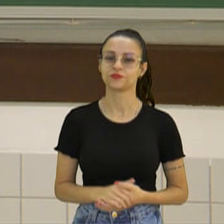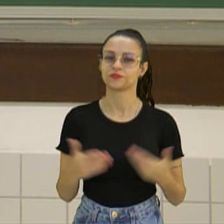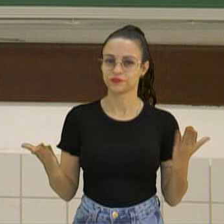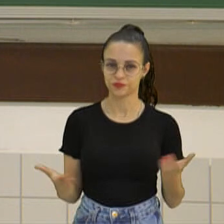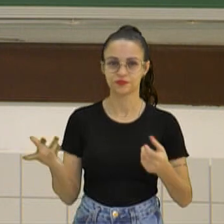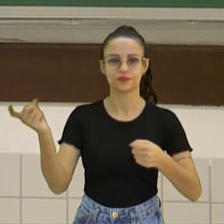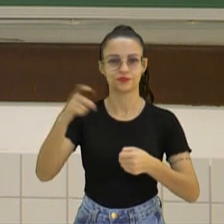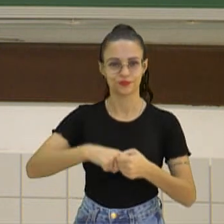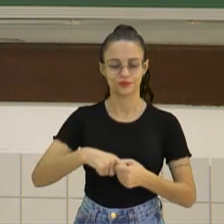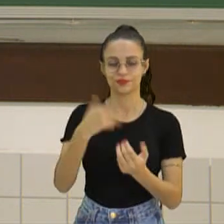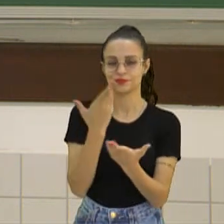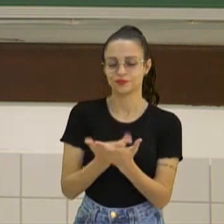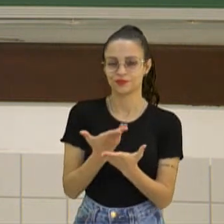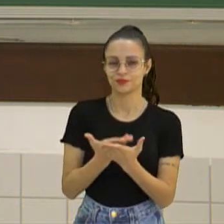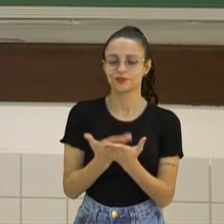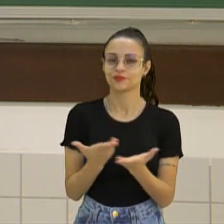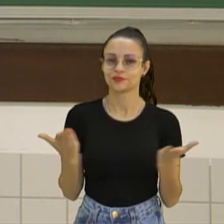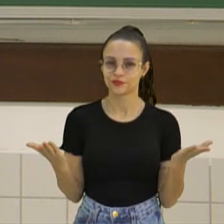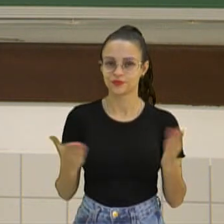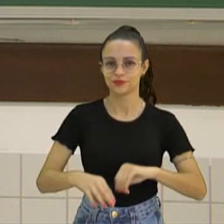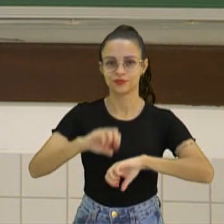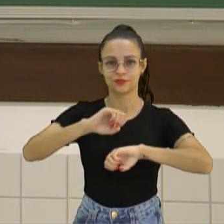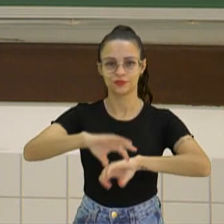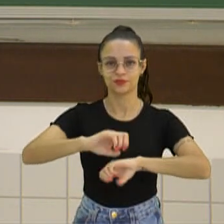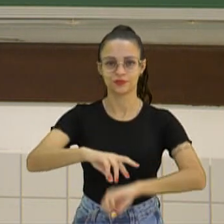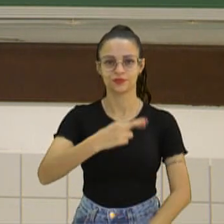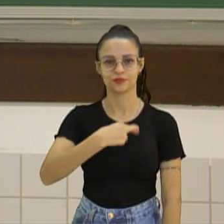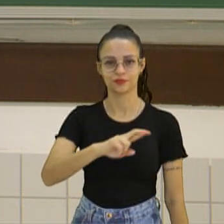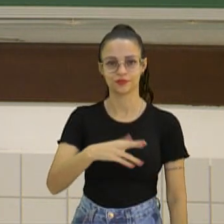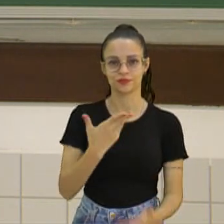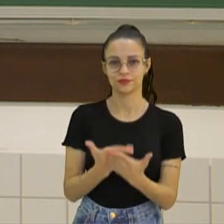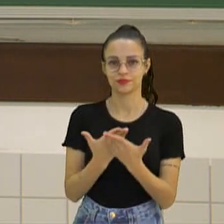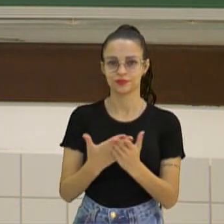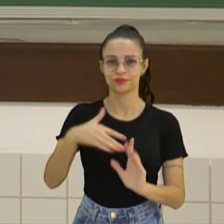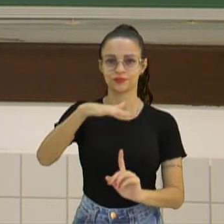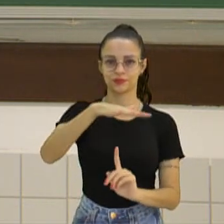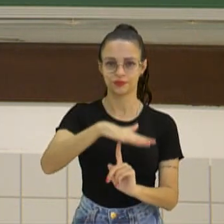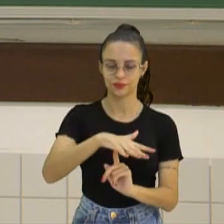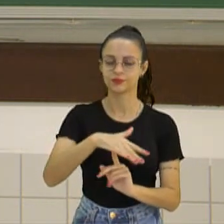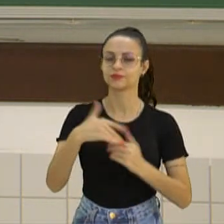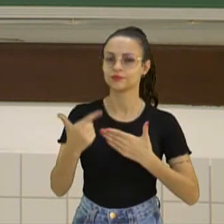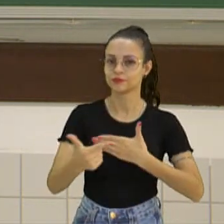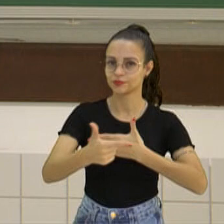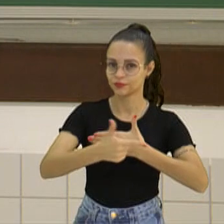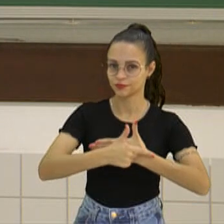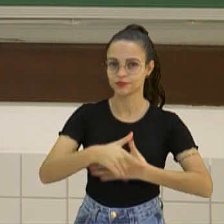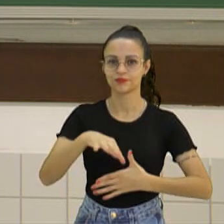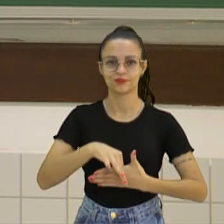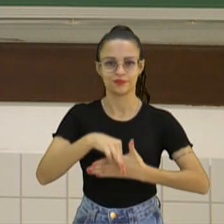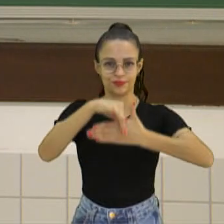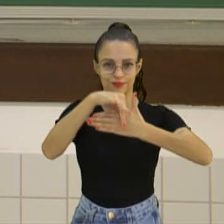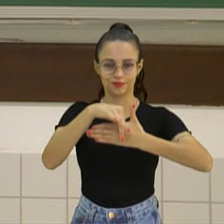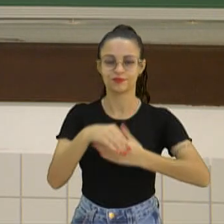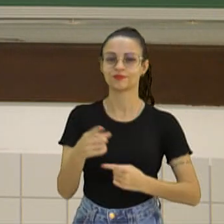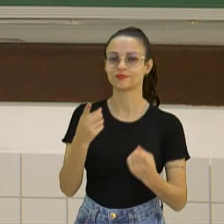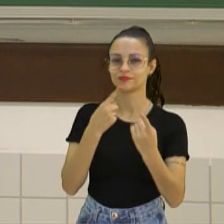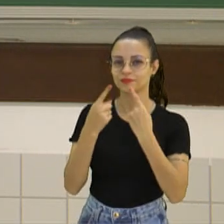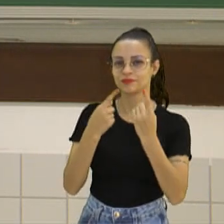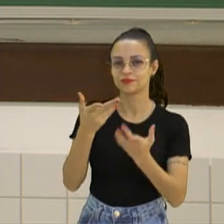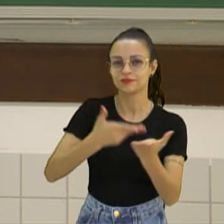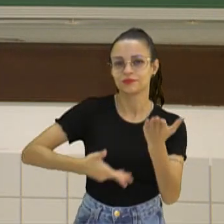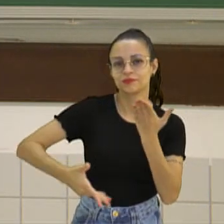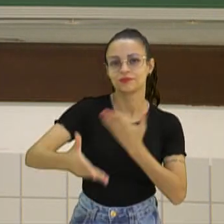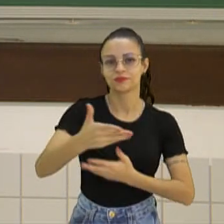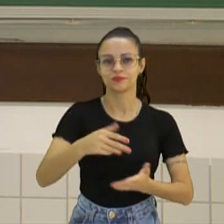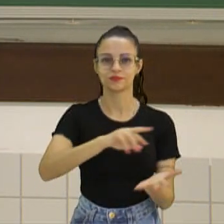voltamos com a nossa aula ensino religioso aula Paraná a função dos líderes no diálogo